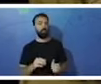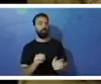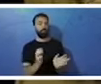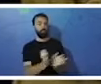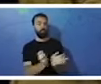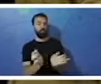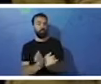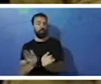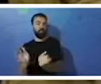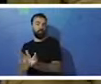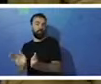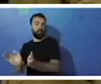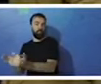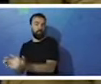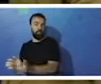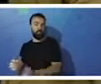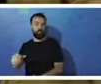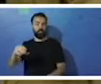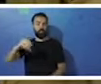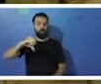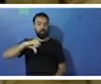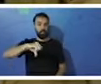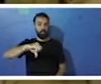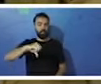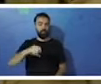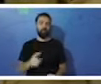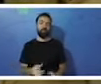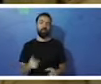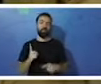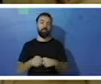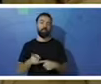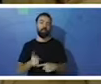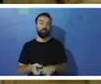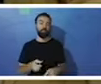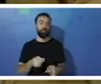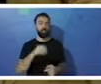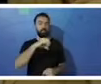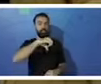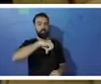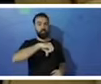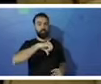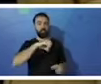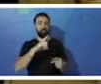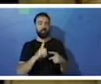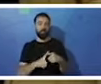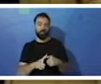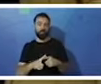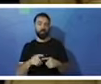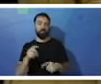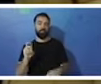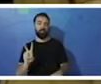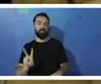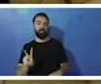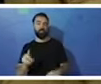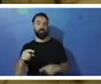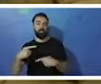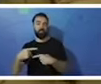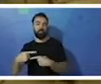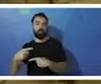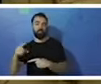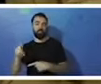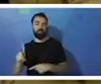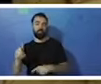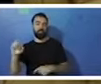Por quê? 9 vezes o 2 igual a 18. Então, o que